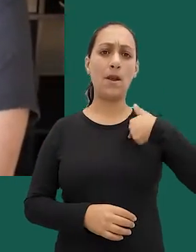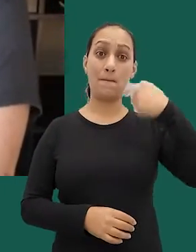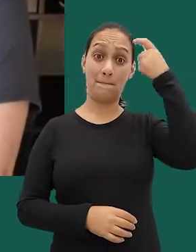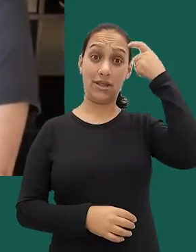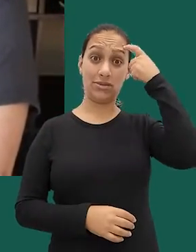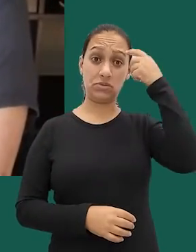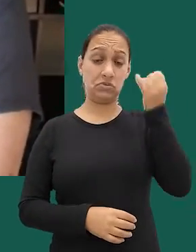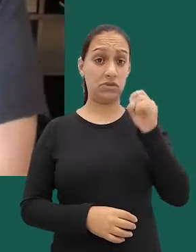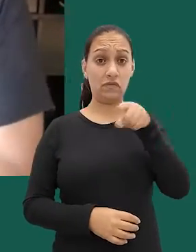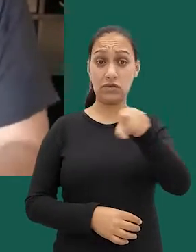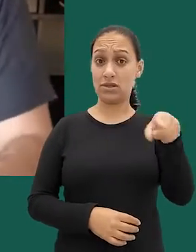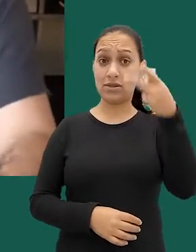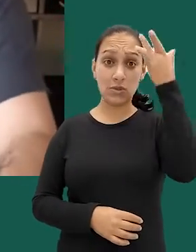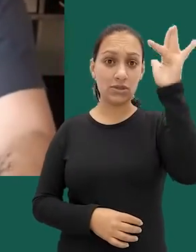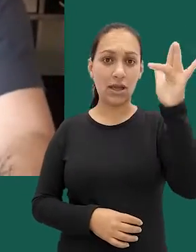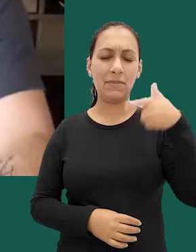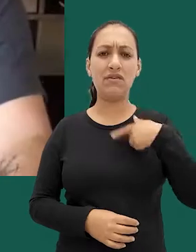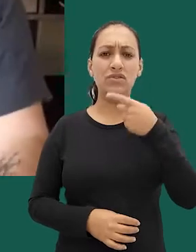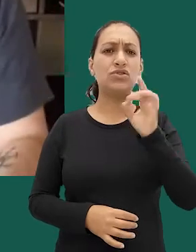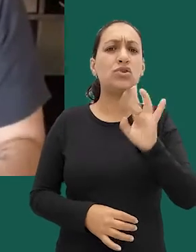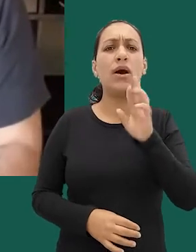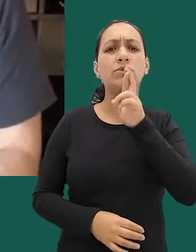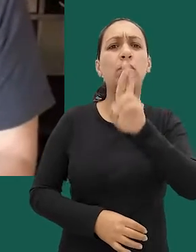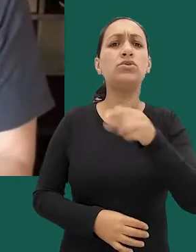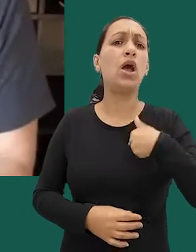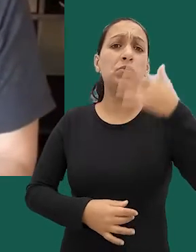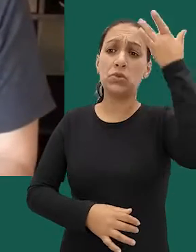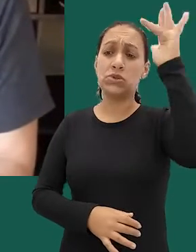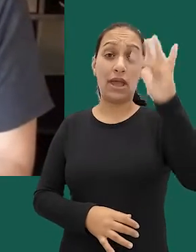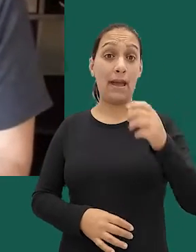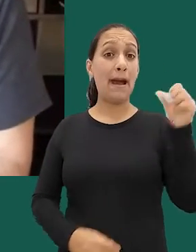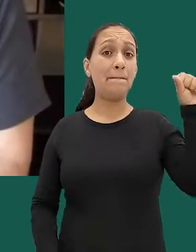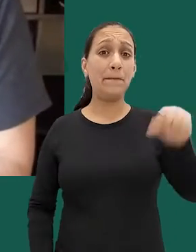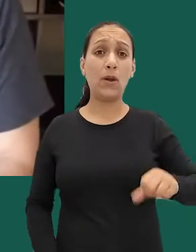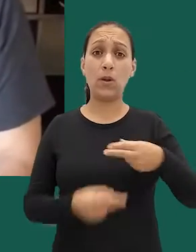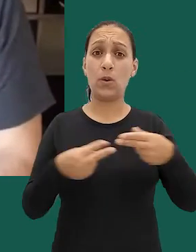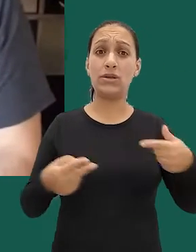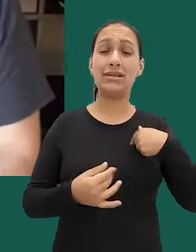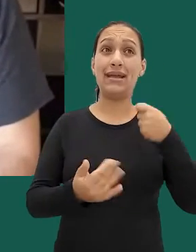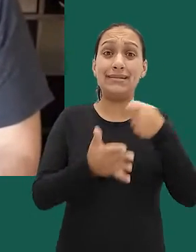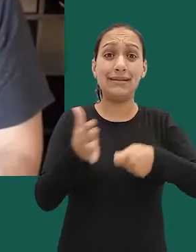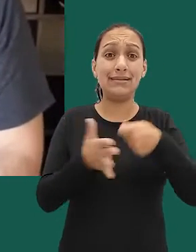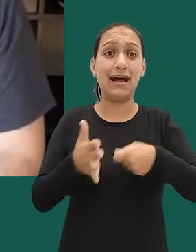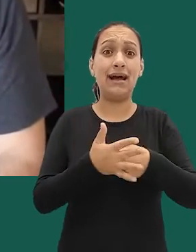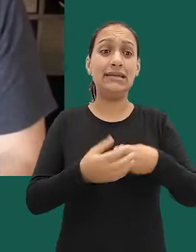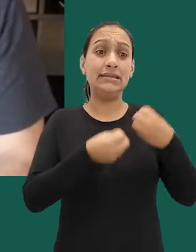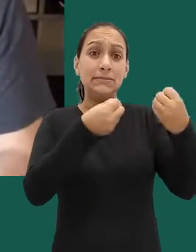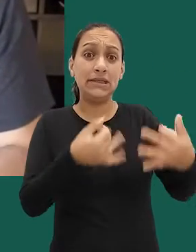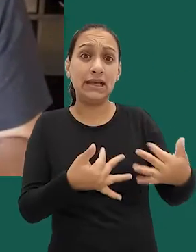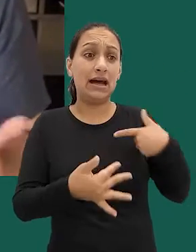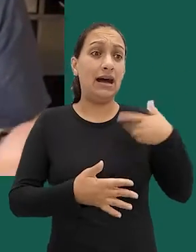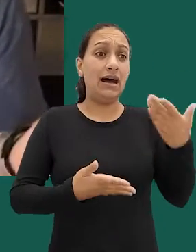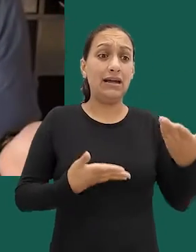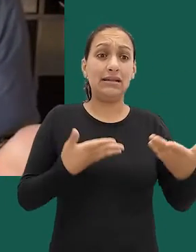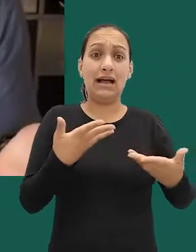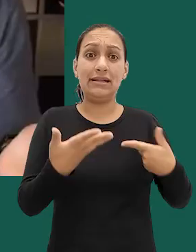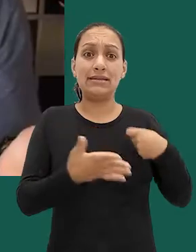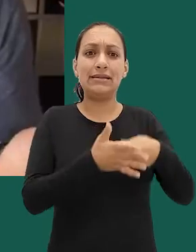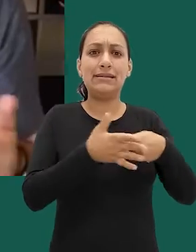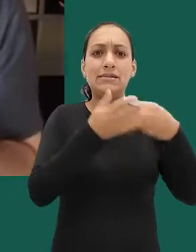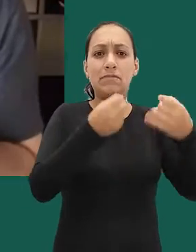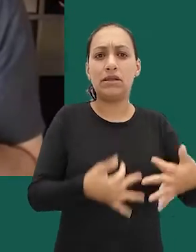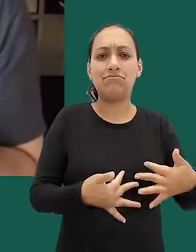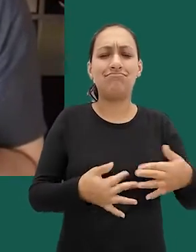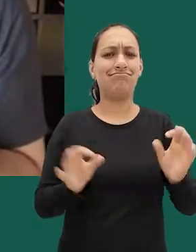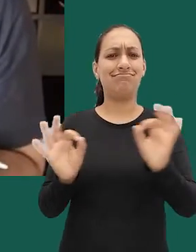não sabe, fala, eu não sei. A pior coisa que você vai ver numa entrevista é alguém tentar se explicar por que não sabe a tal resposta. Ninguém